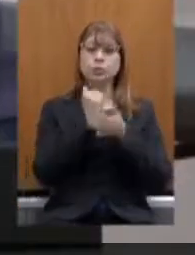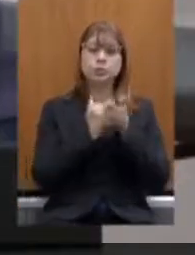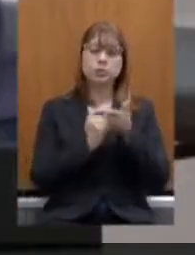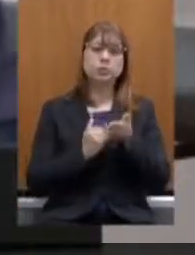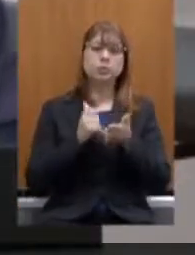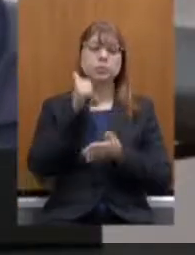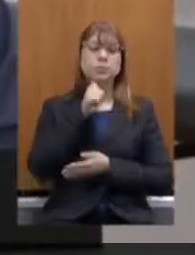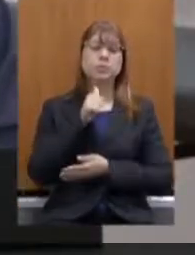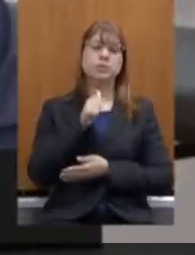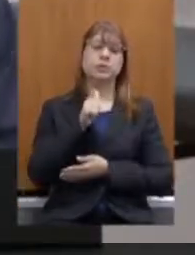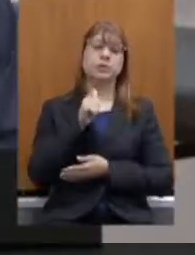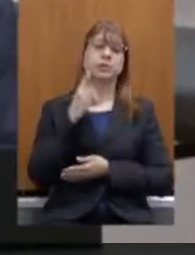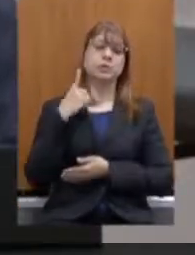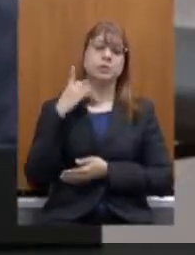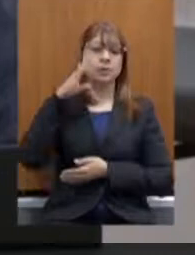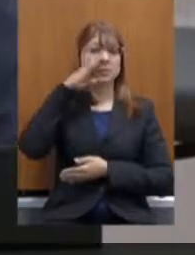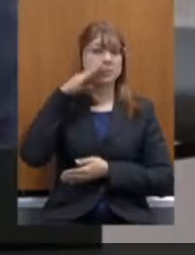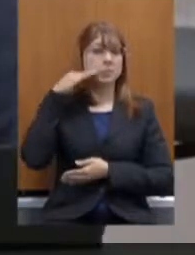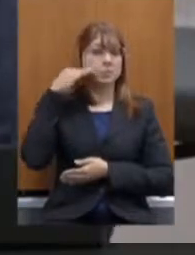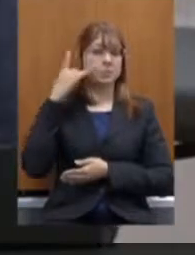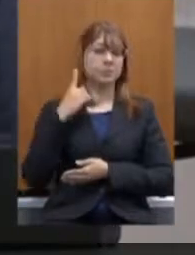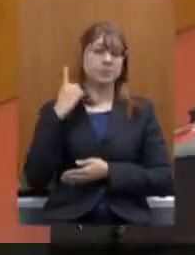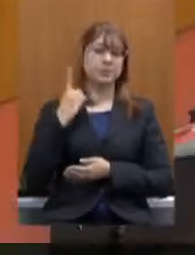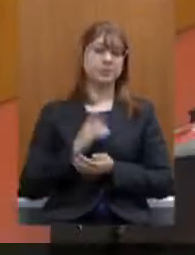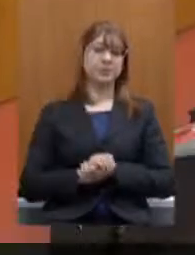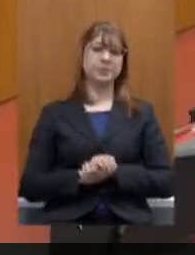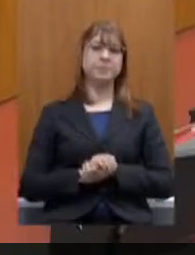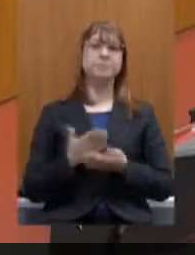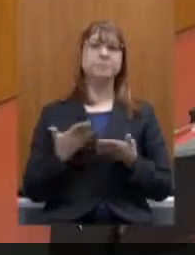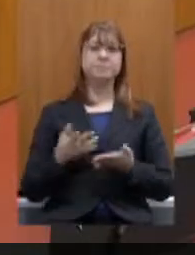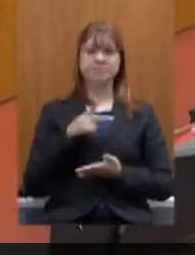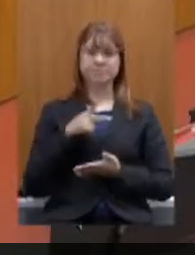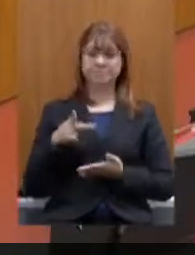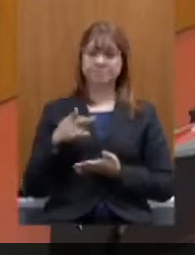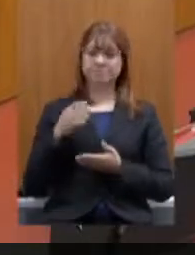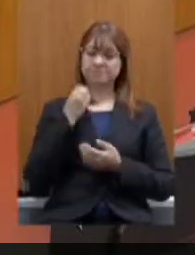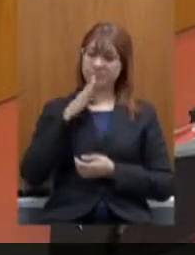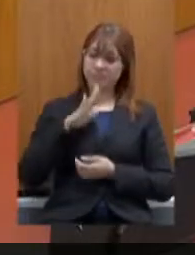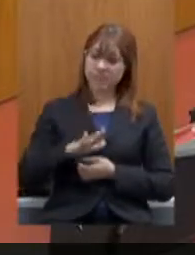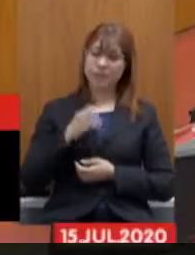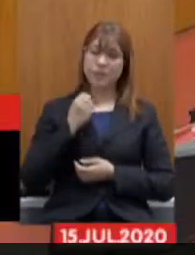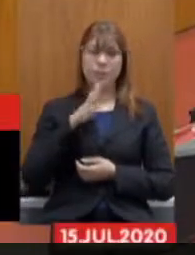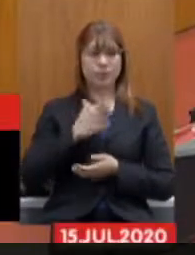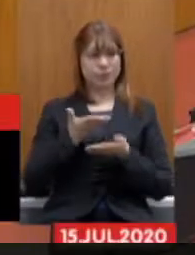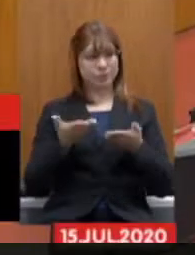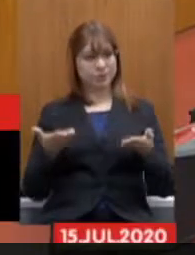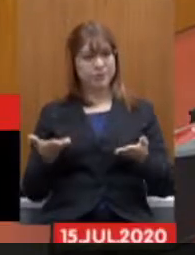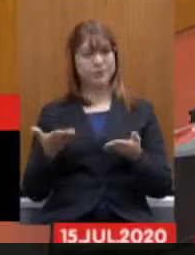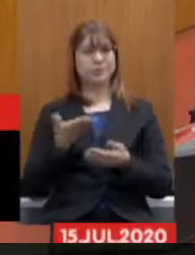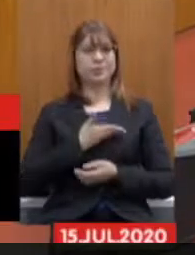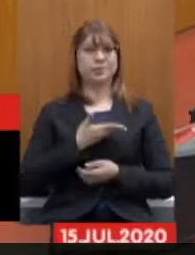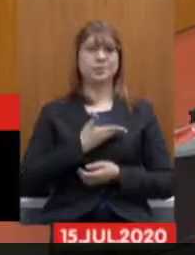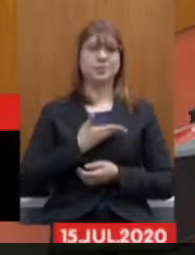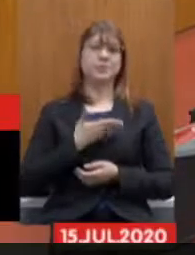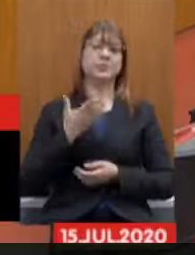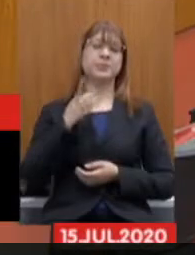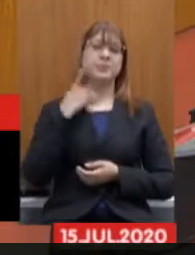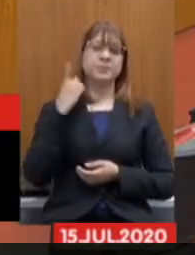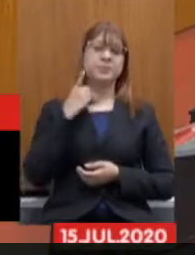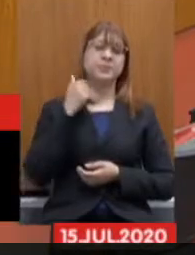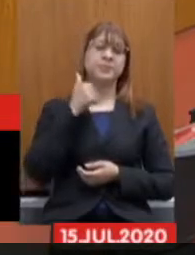da deputada beatriz cerqueira em presidente então boa tarde boa tarde aos colegas parlamentares